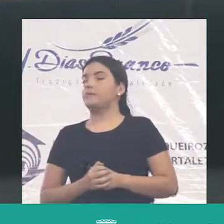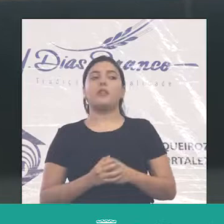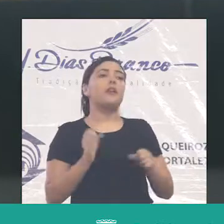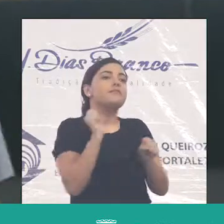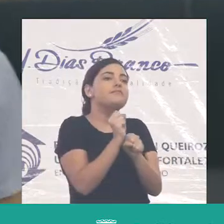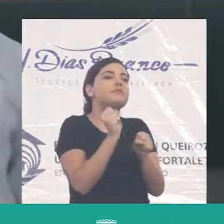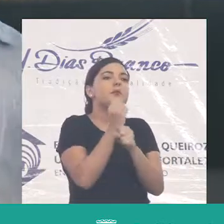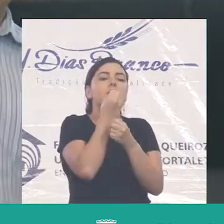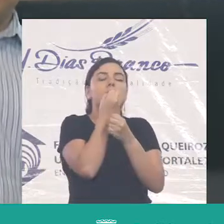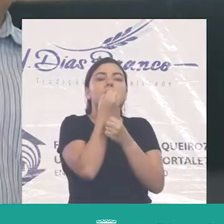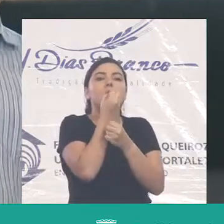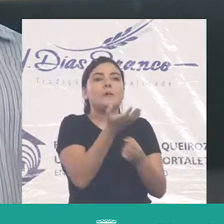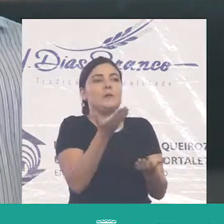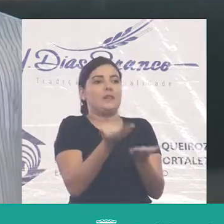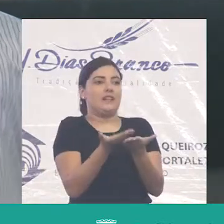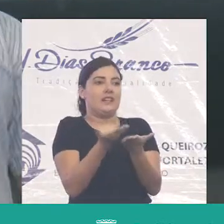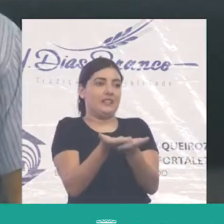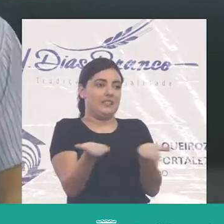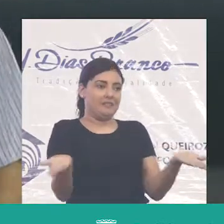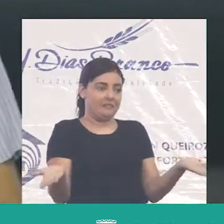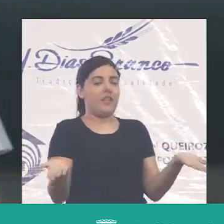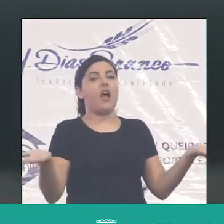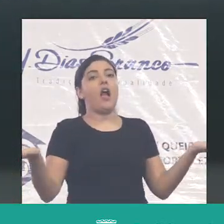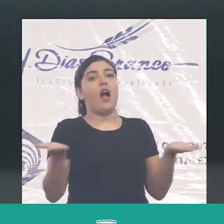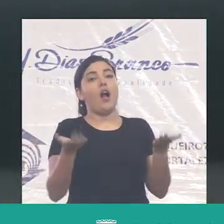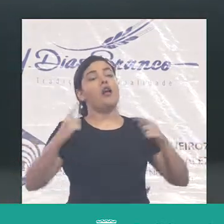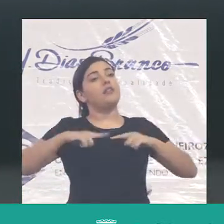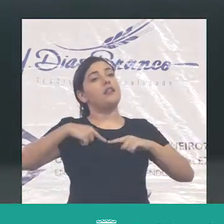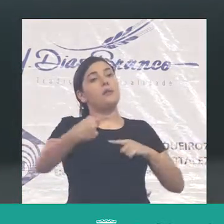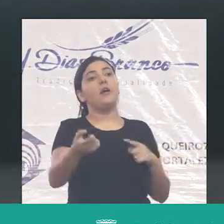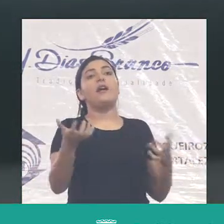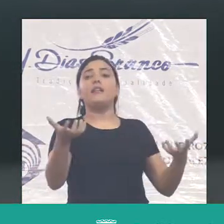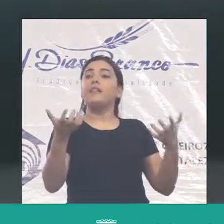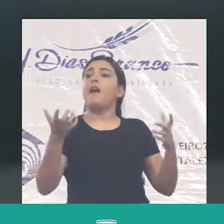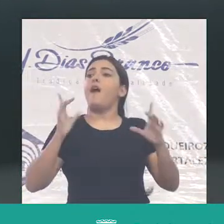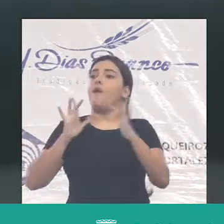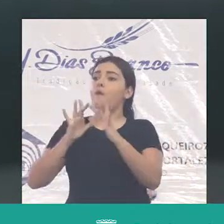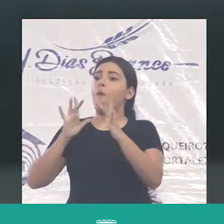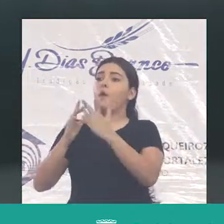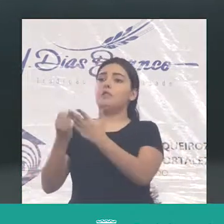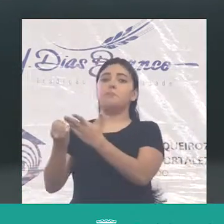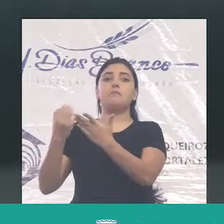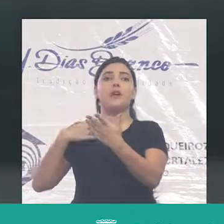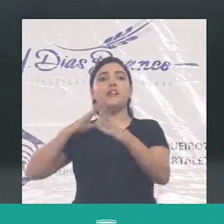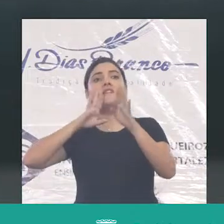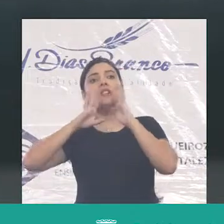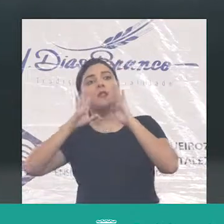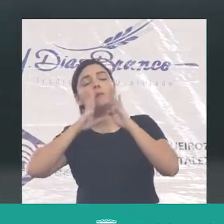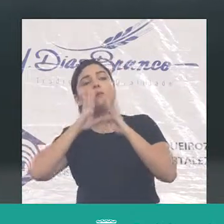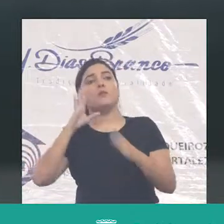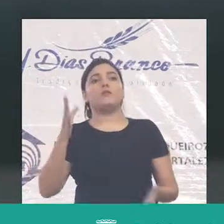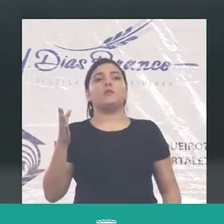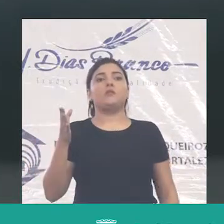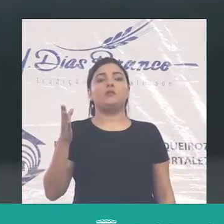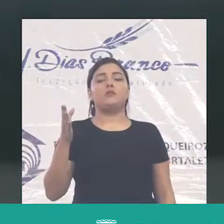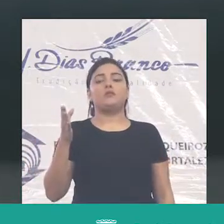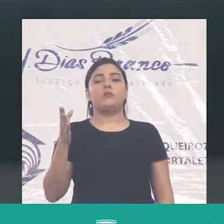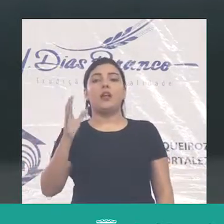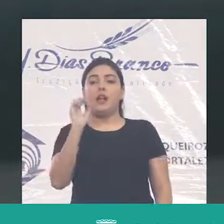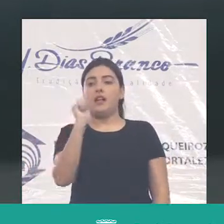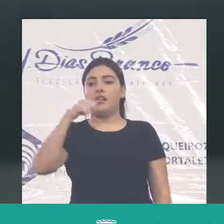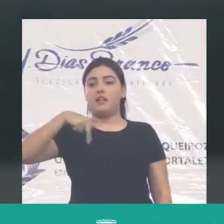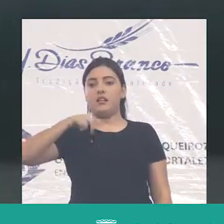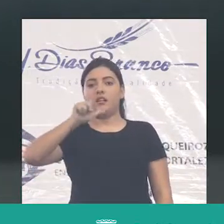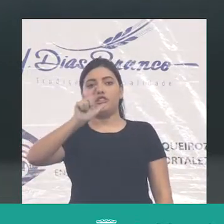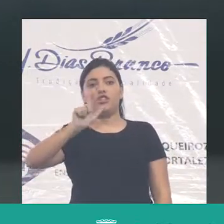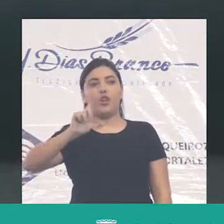Espero que tenha sido útil para todos vocês, tá bom? Depois, quem quiser conversar comigo, manda pelo Face alguma coisa. Lá é Ângelo Vitor Siqueira